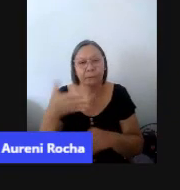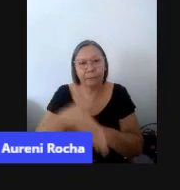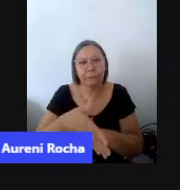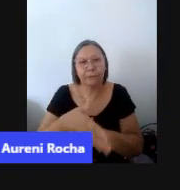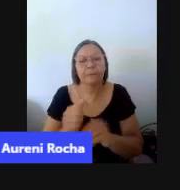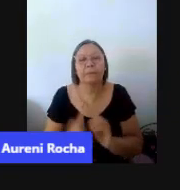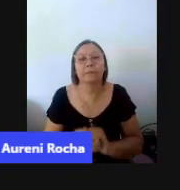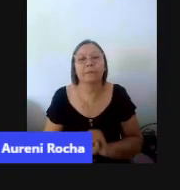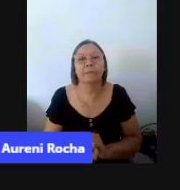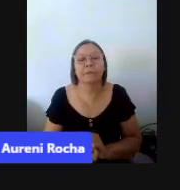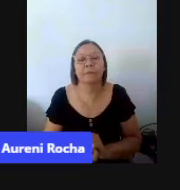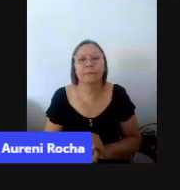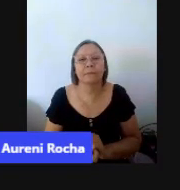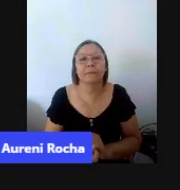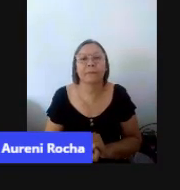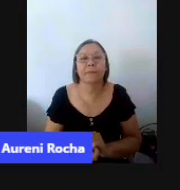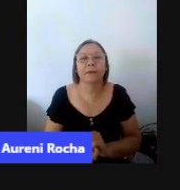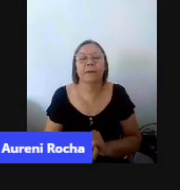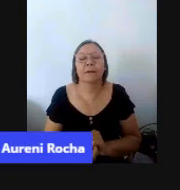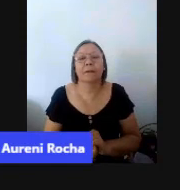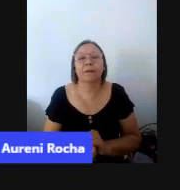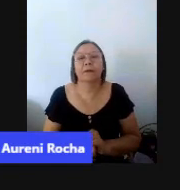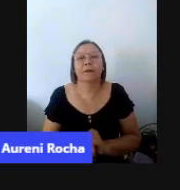Isso, aí como eu disse, né, a gente tem